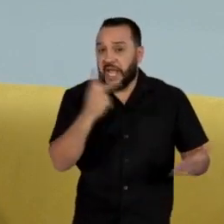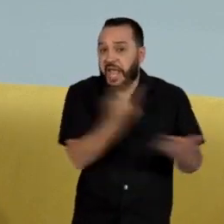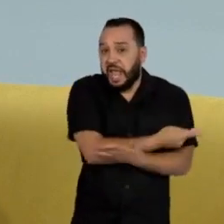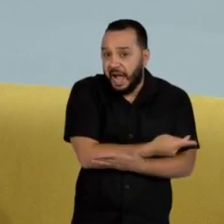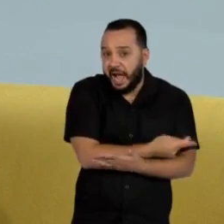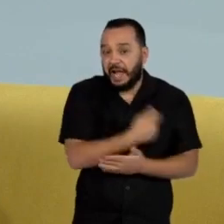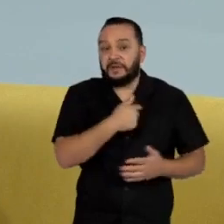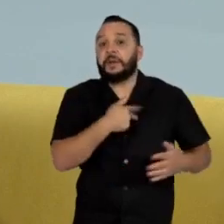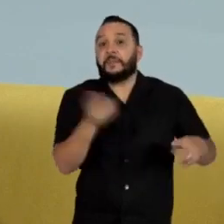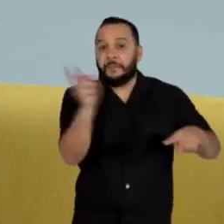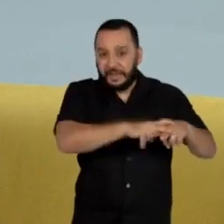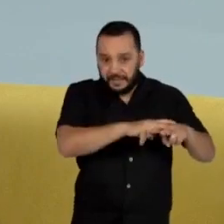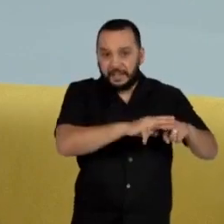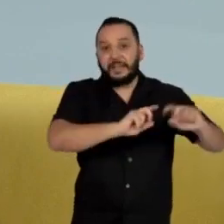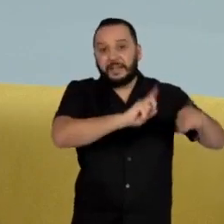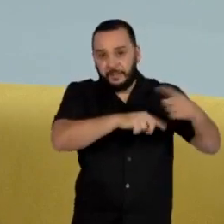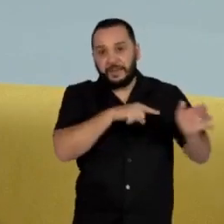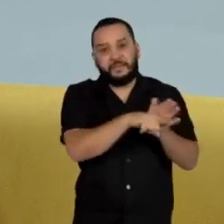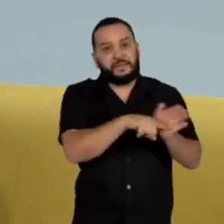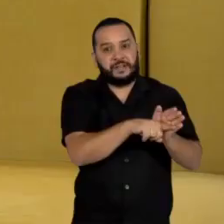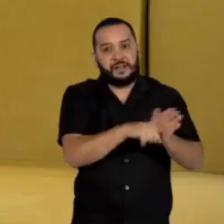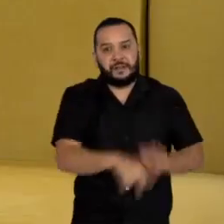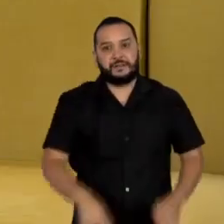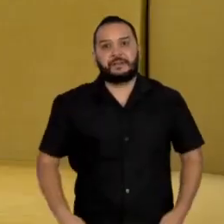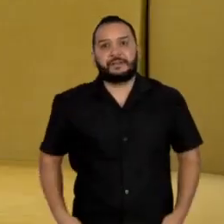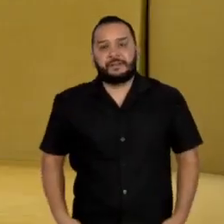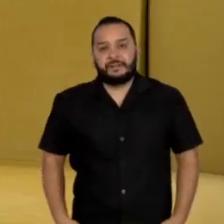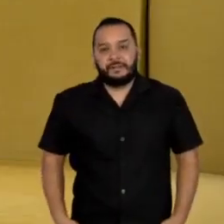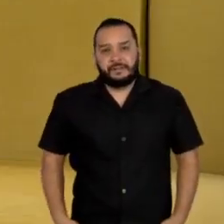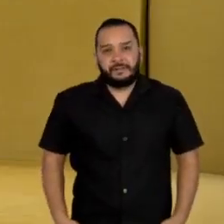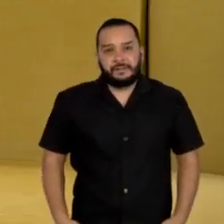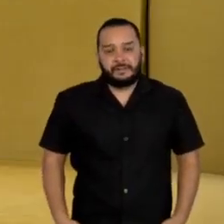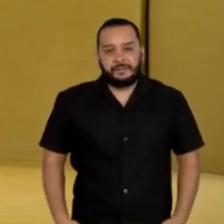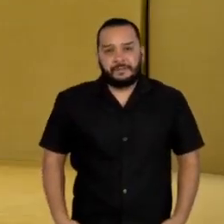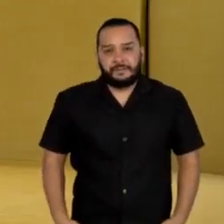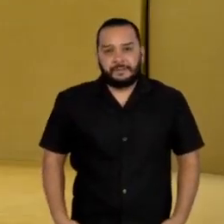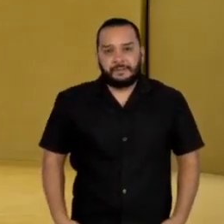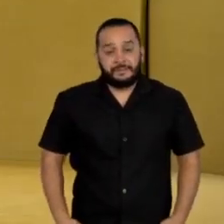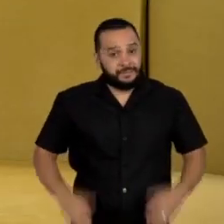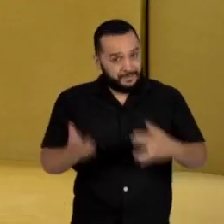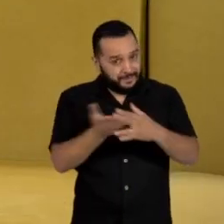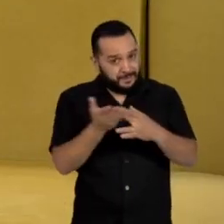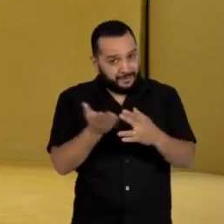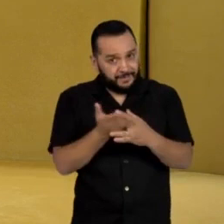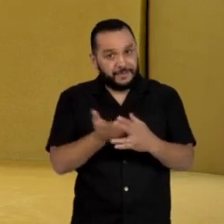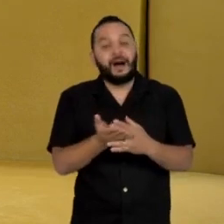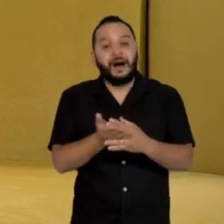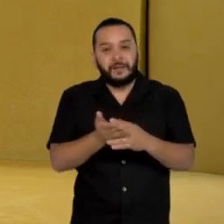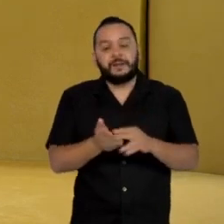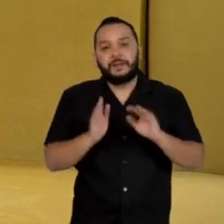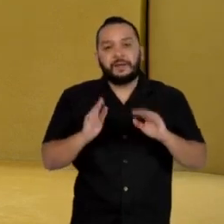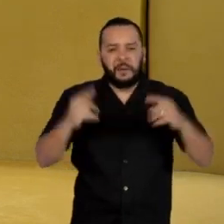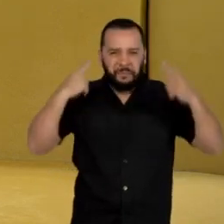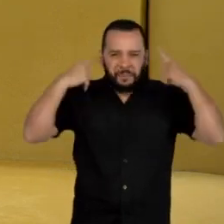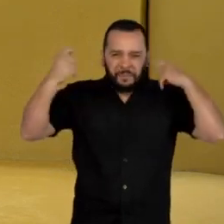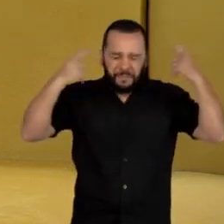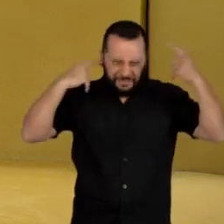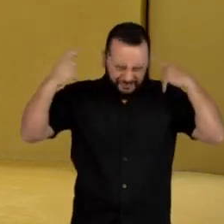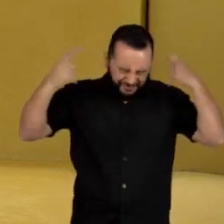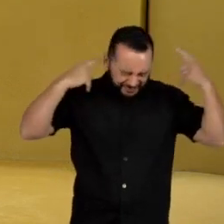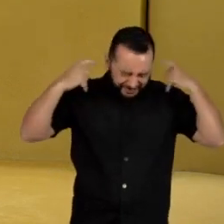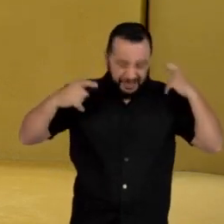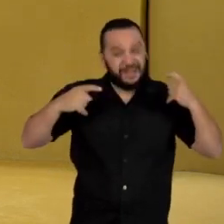de prender primeiro e investigar depois. E após o intervalo, o excesso de barulho faz